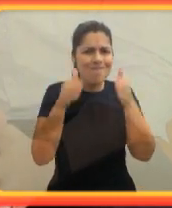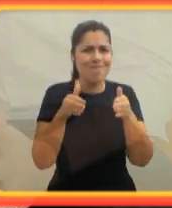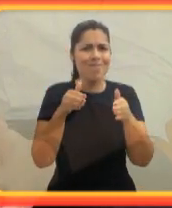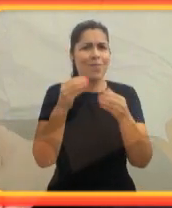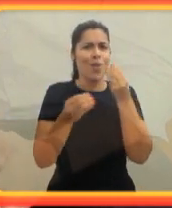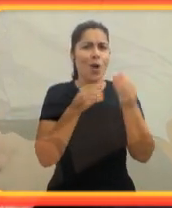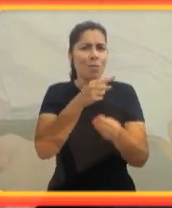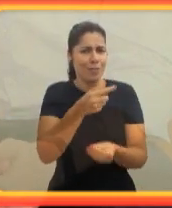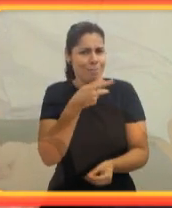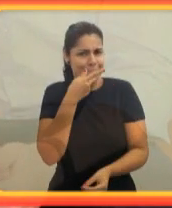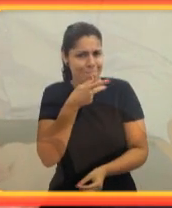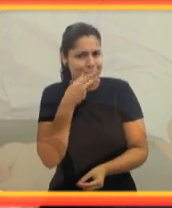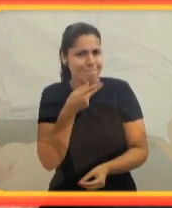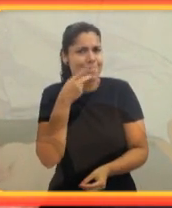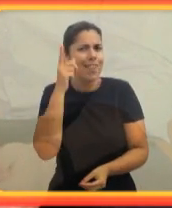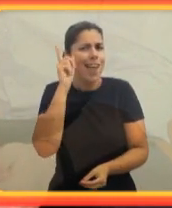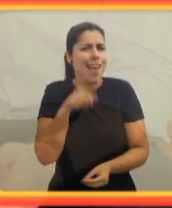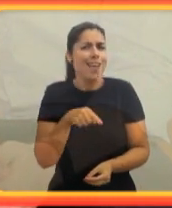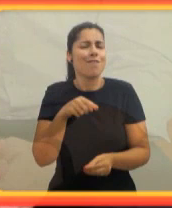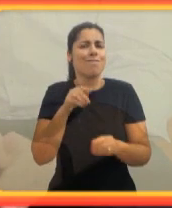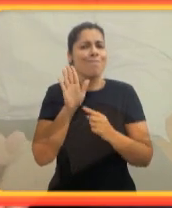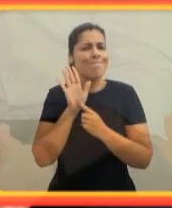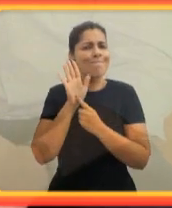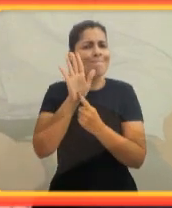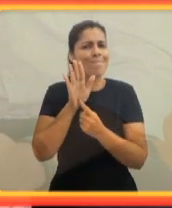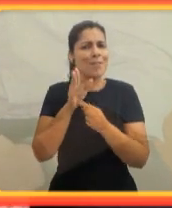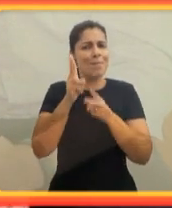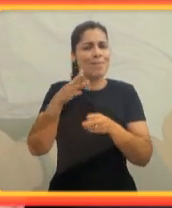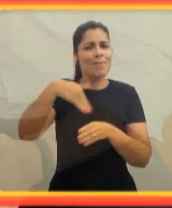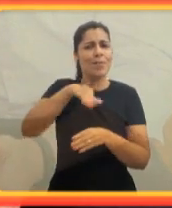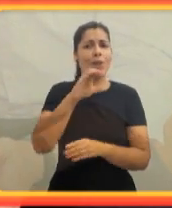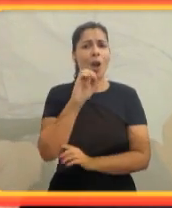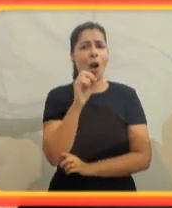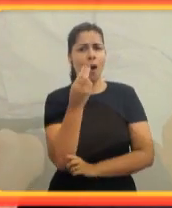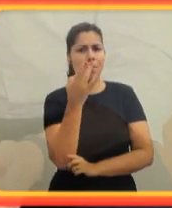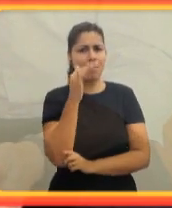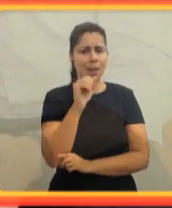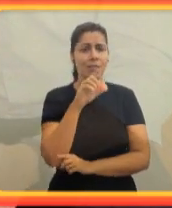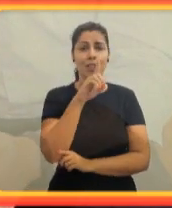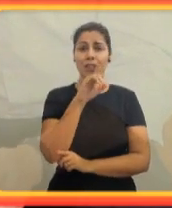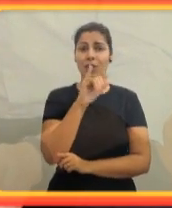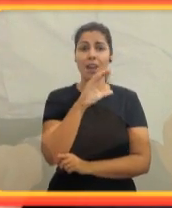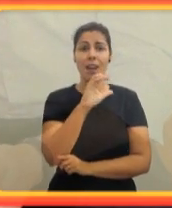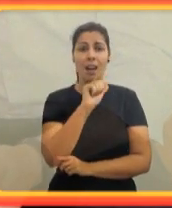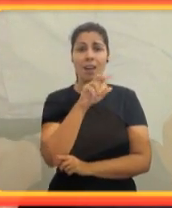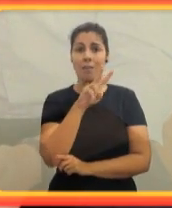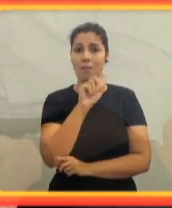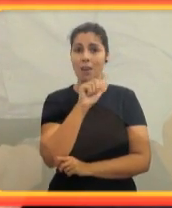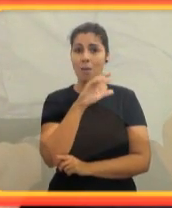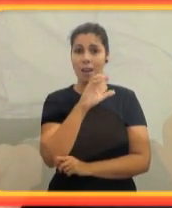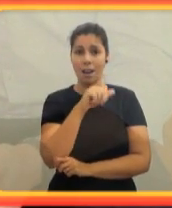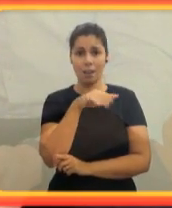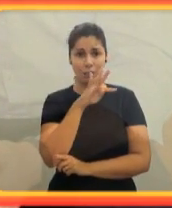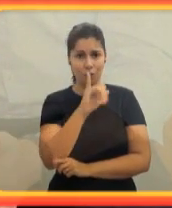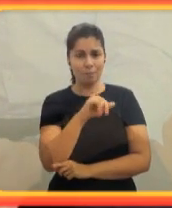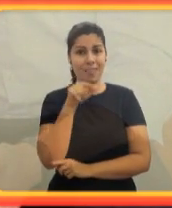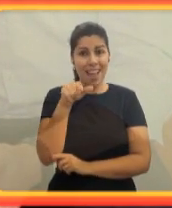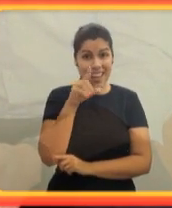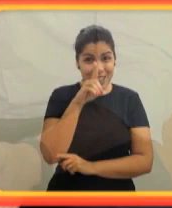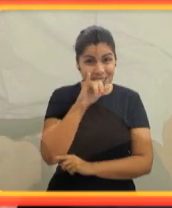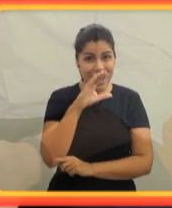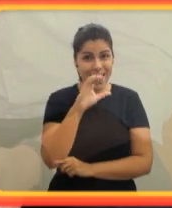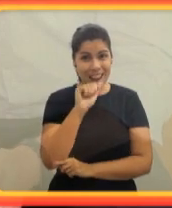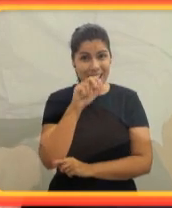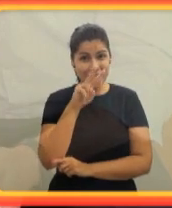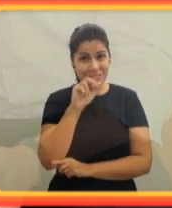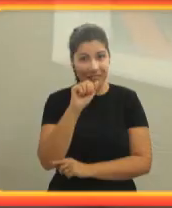pouquinho como é que isso funciona. É uma sala especial dedicada, como você disse, a uma exposição permanente de